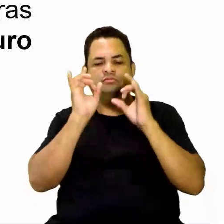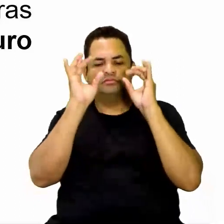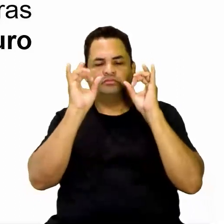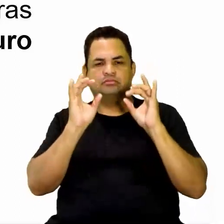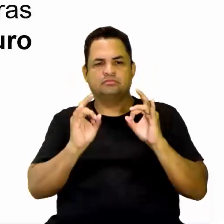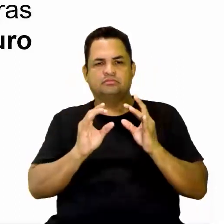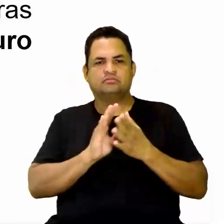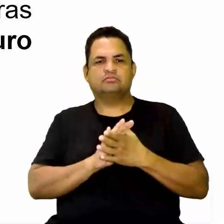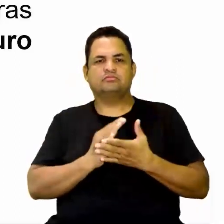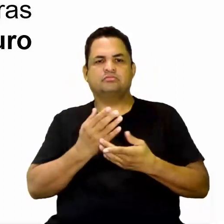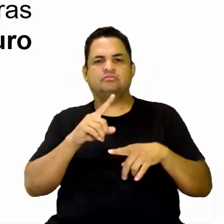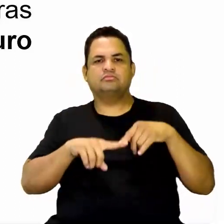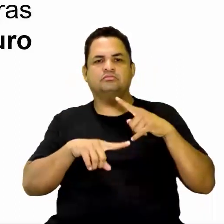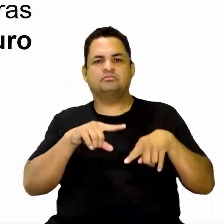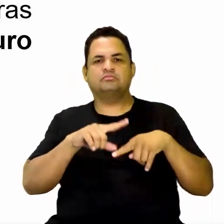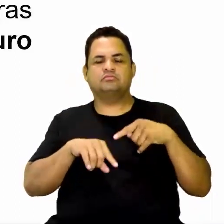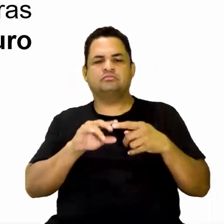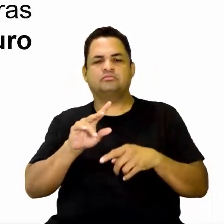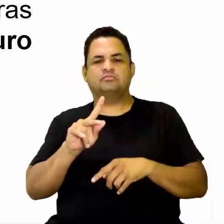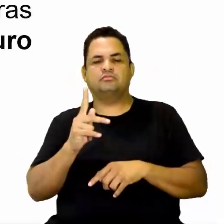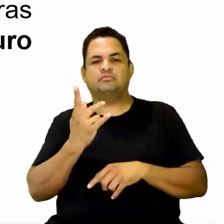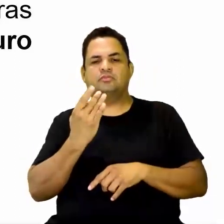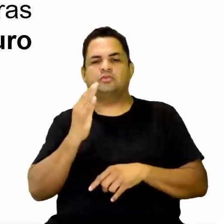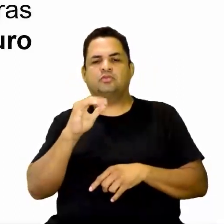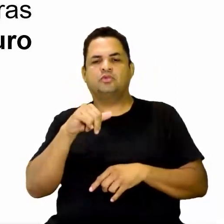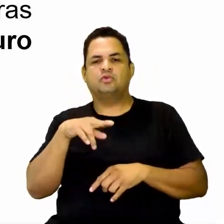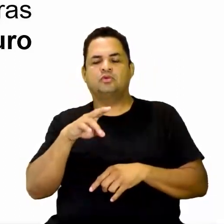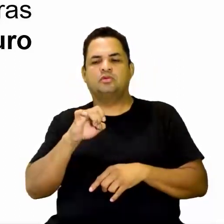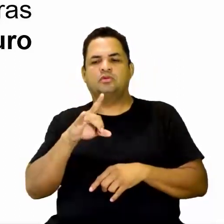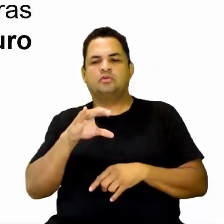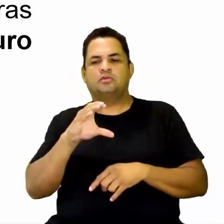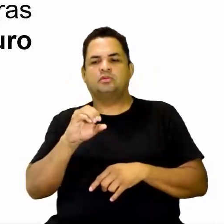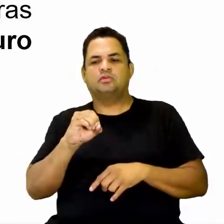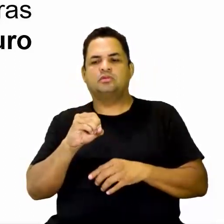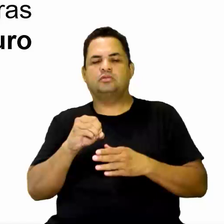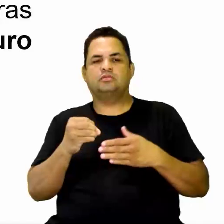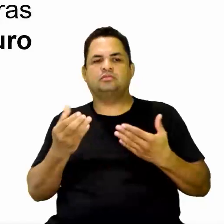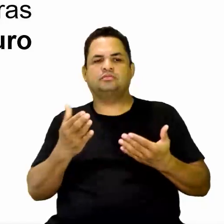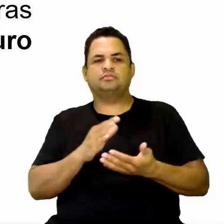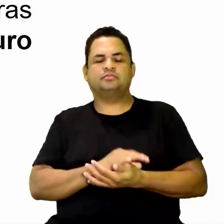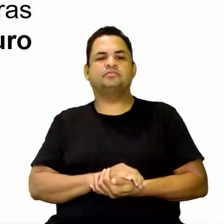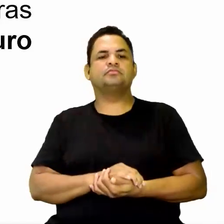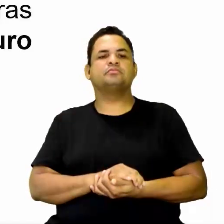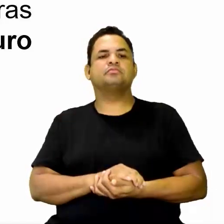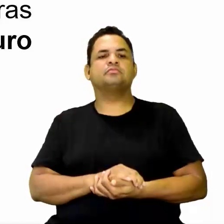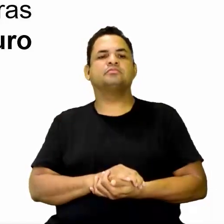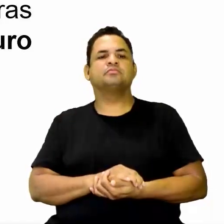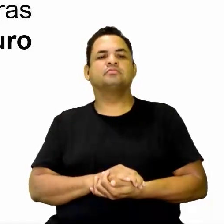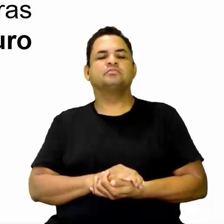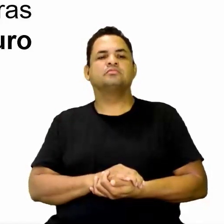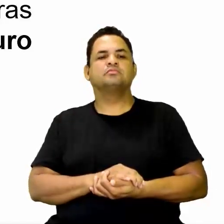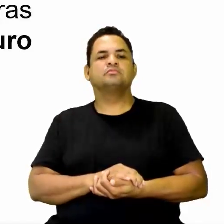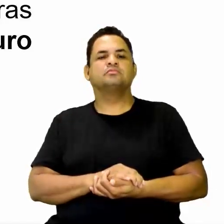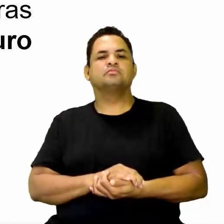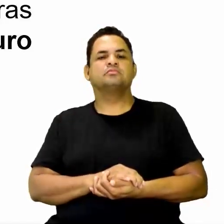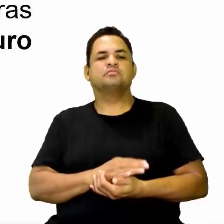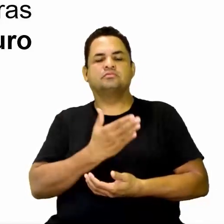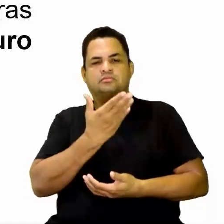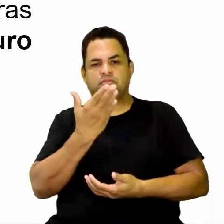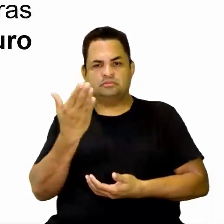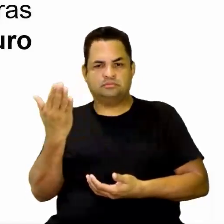o material que nós denominamos de material homogêneo, tá bom? Então, o